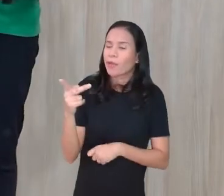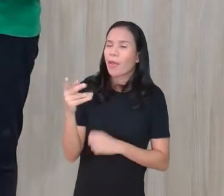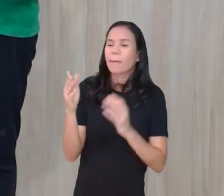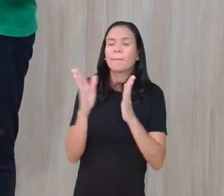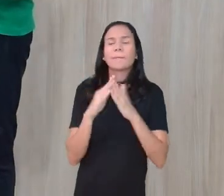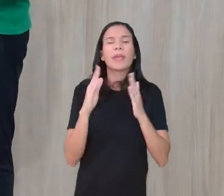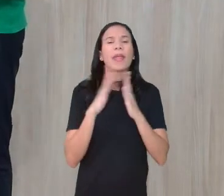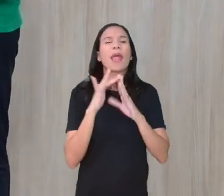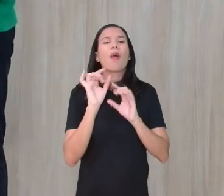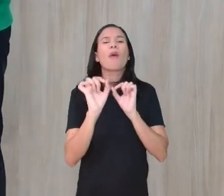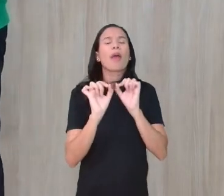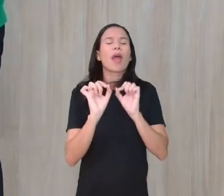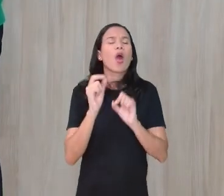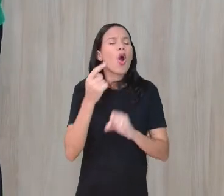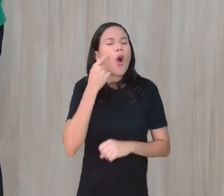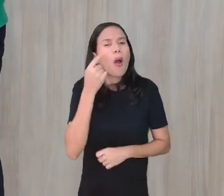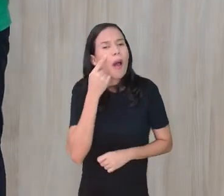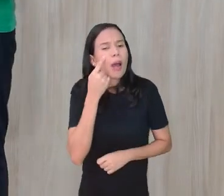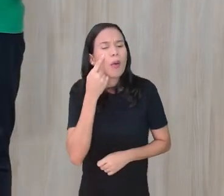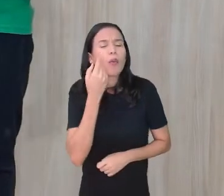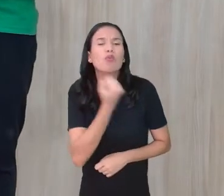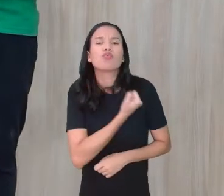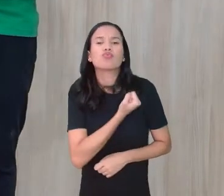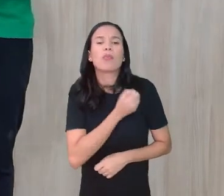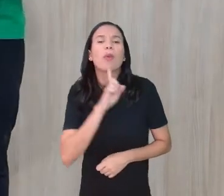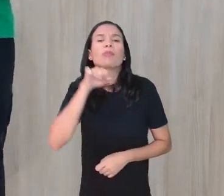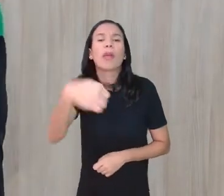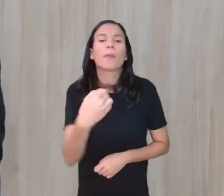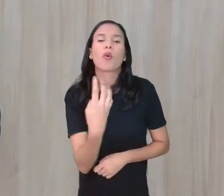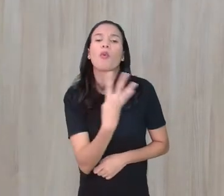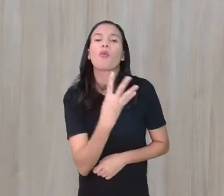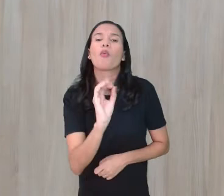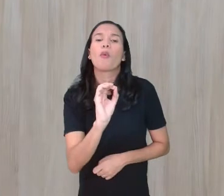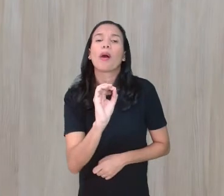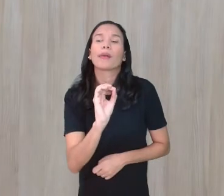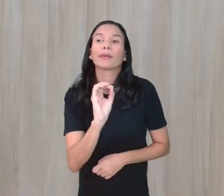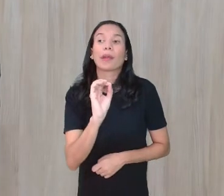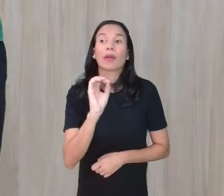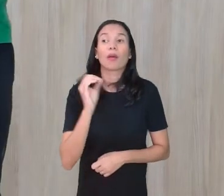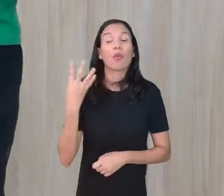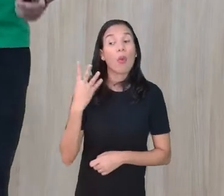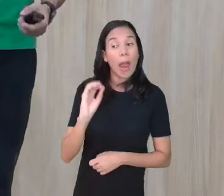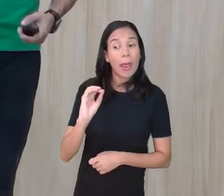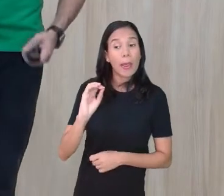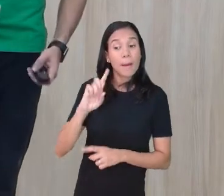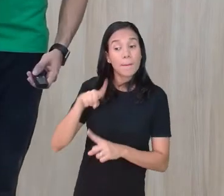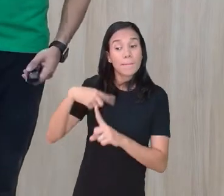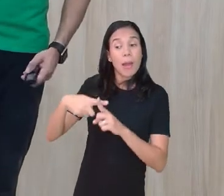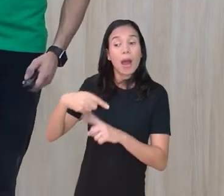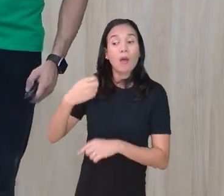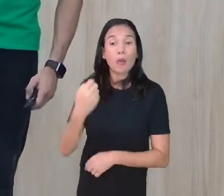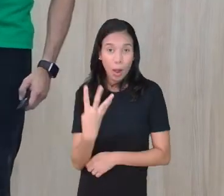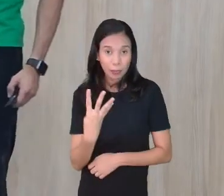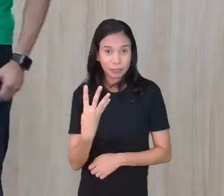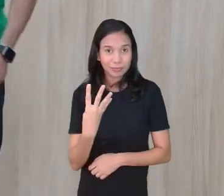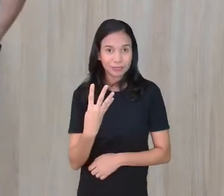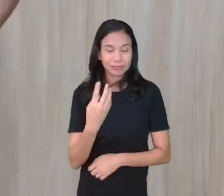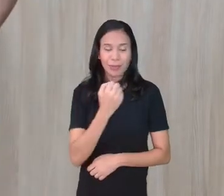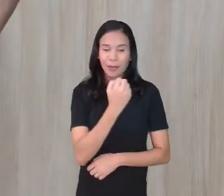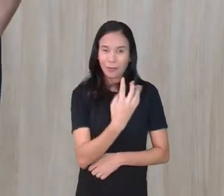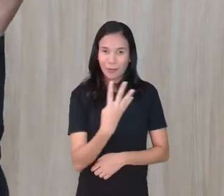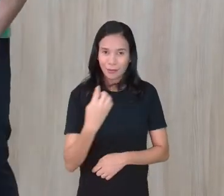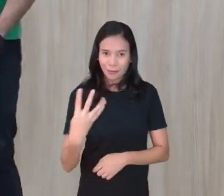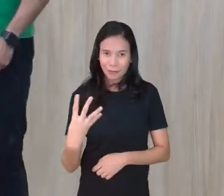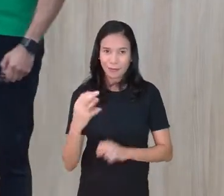exemplo, quem é o próximo número aqui depois do 40. Então vai ser 40 mais 4, que vai dar